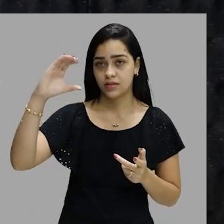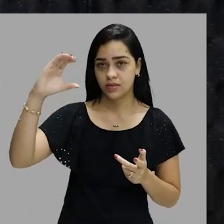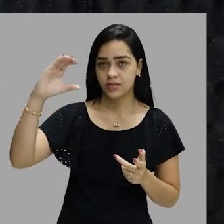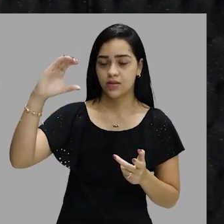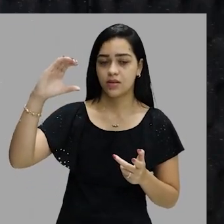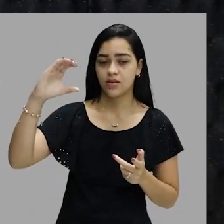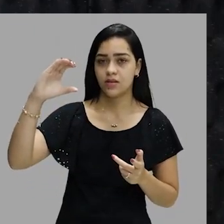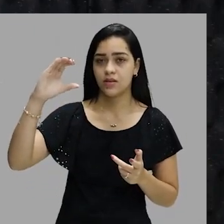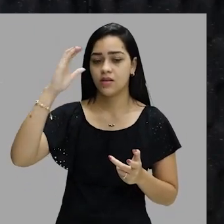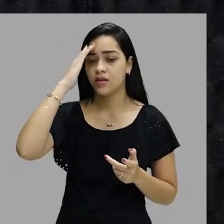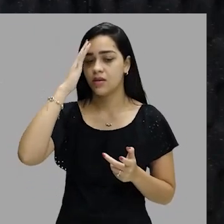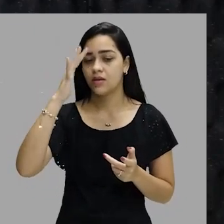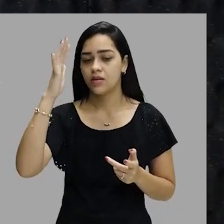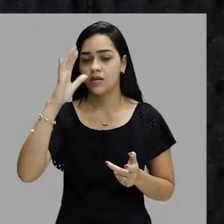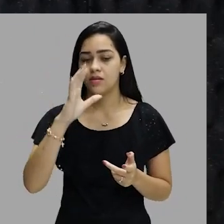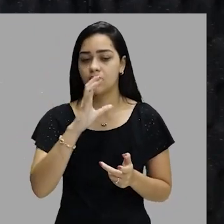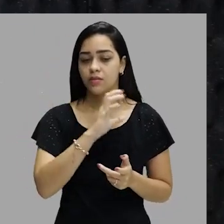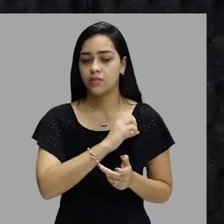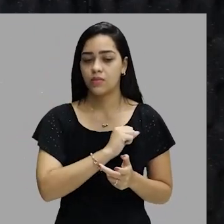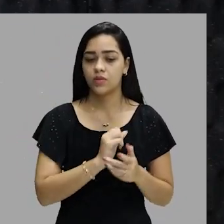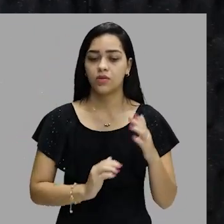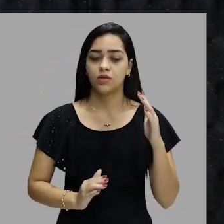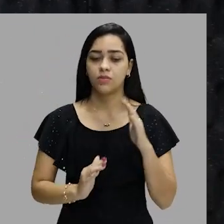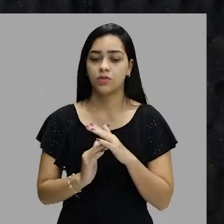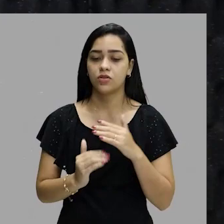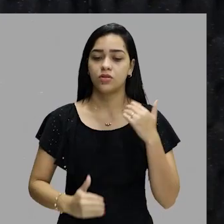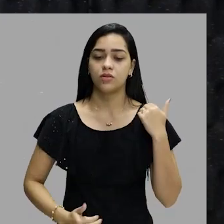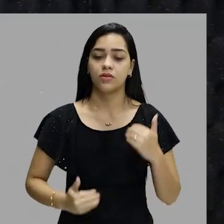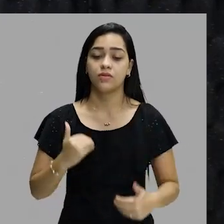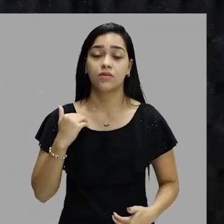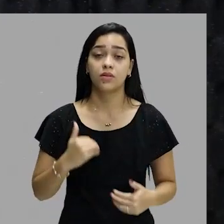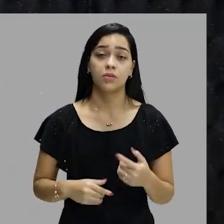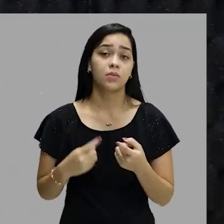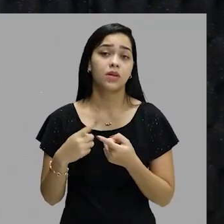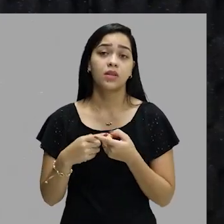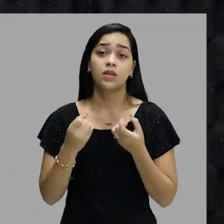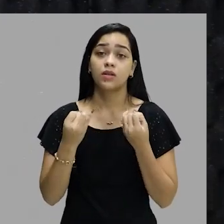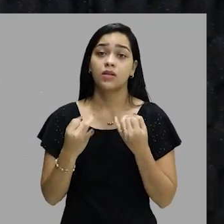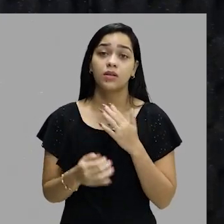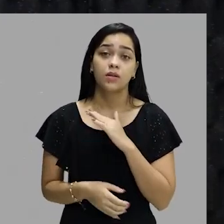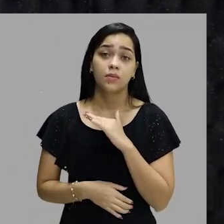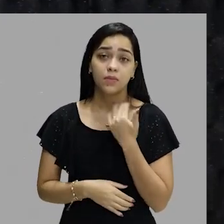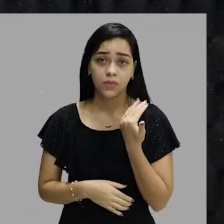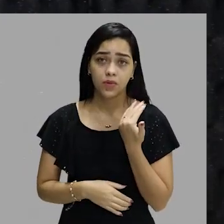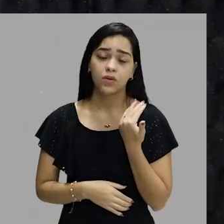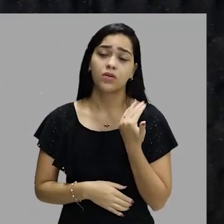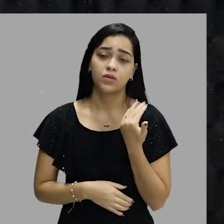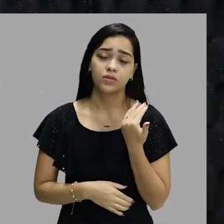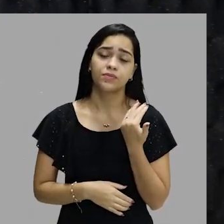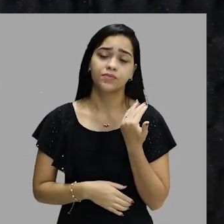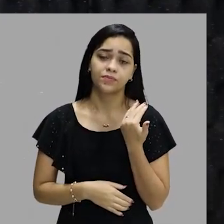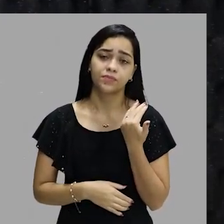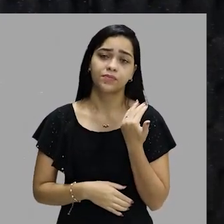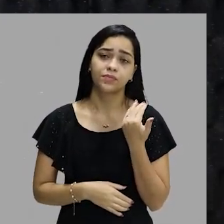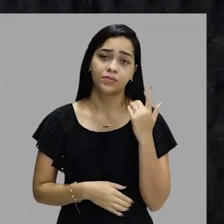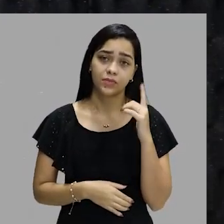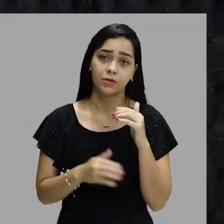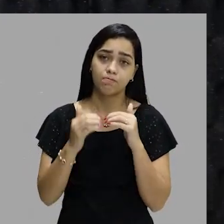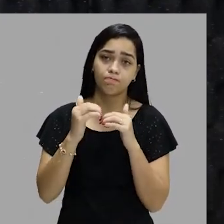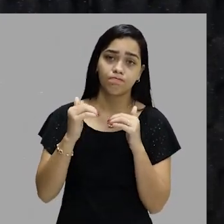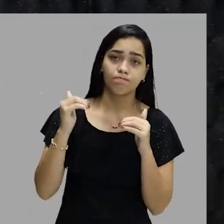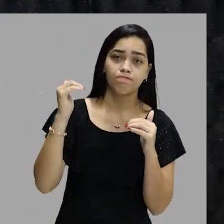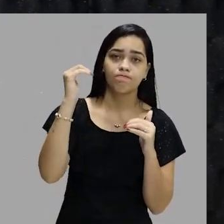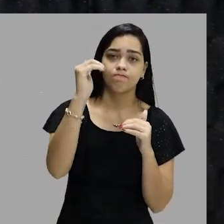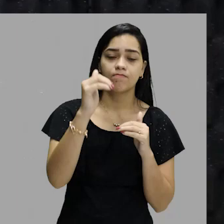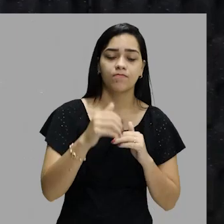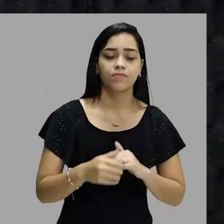idealização do amor, transcendendo os limites da vida física. Por quê? Porque ele está falando da morte. E essa é a transcendência, tá